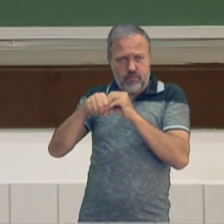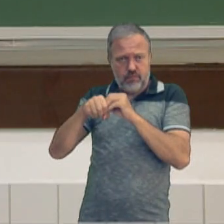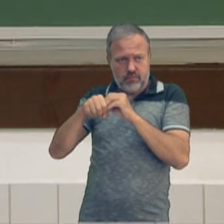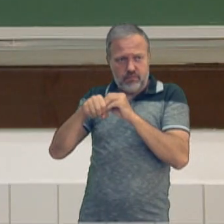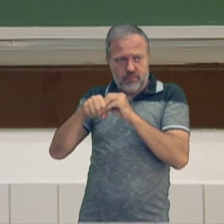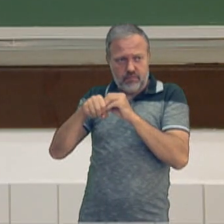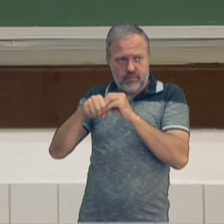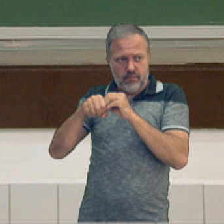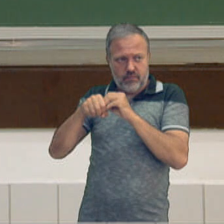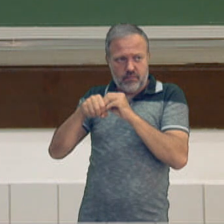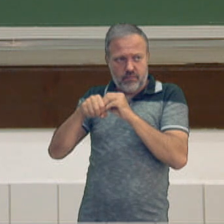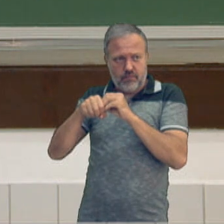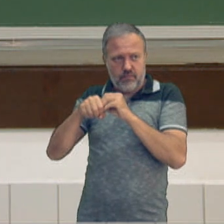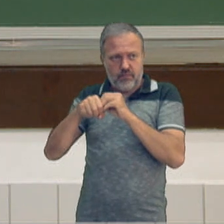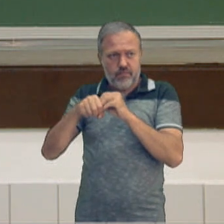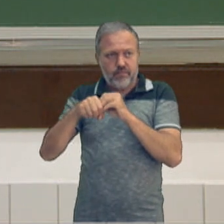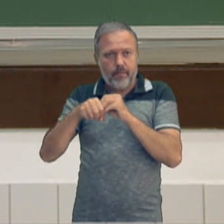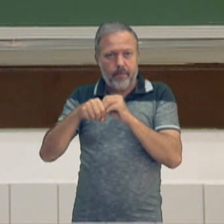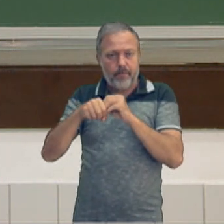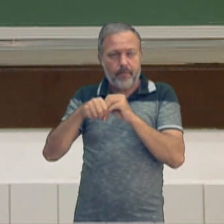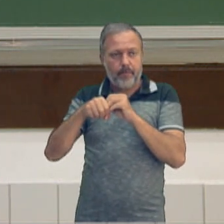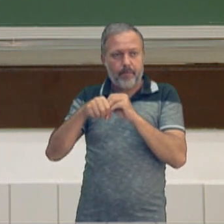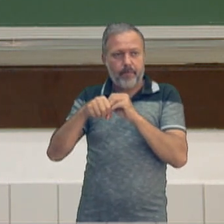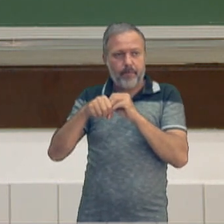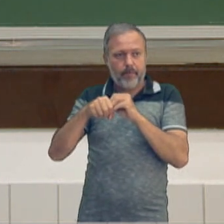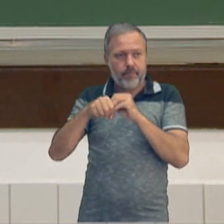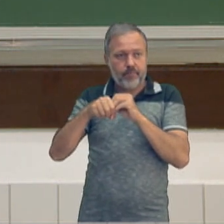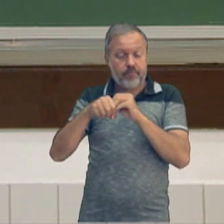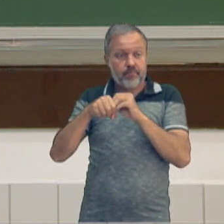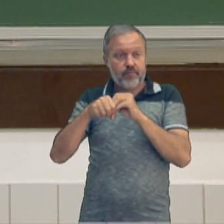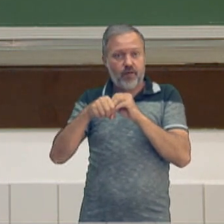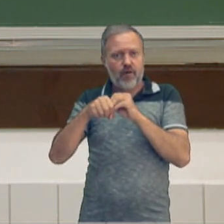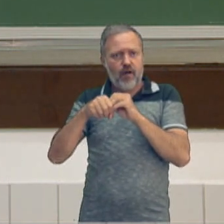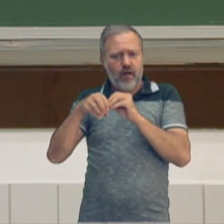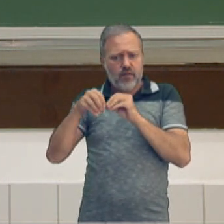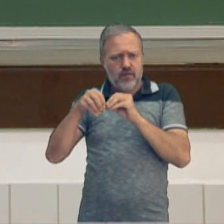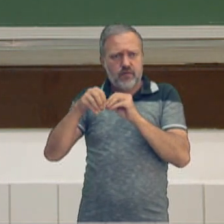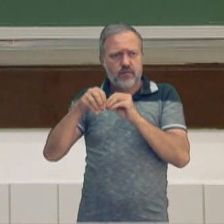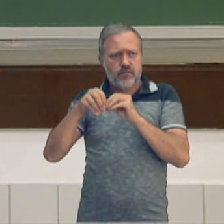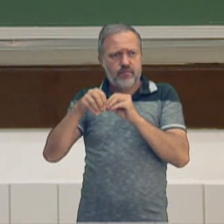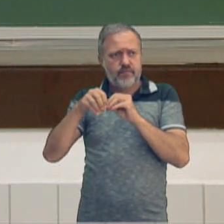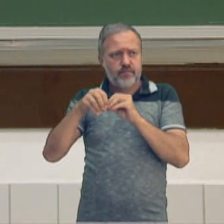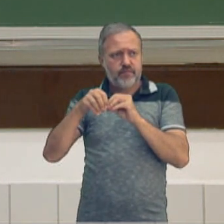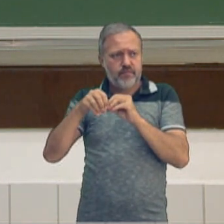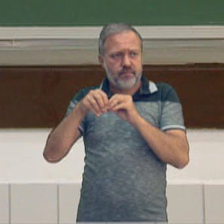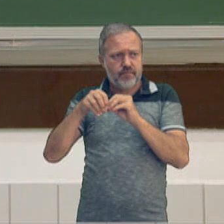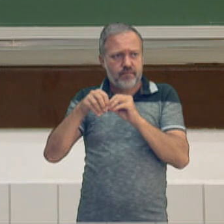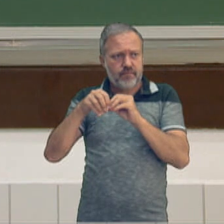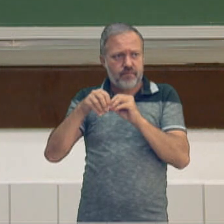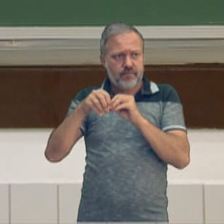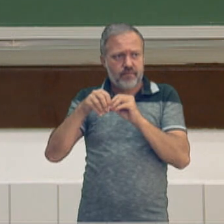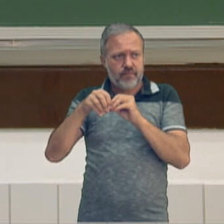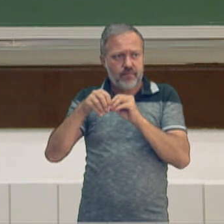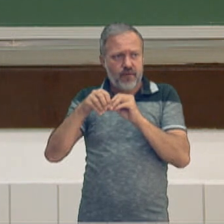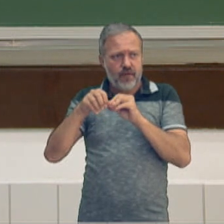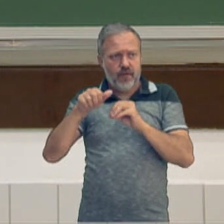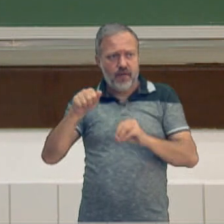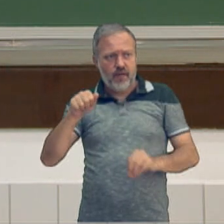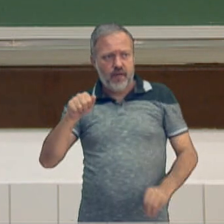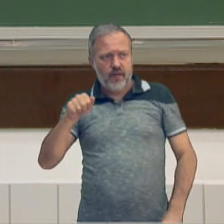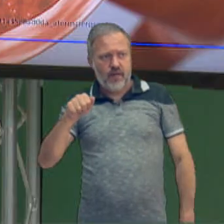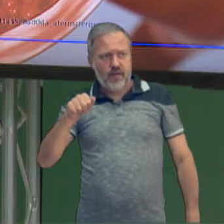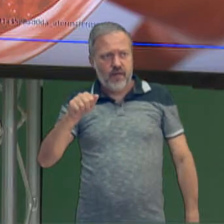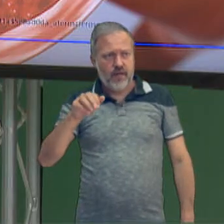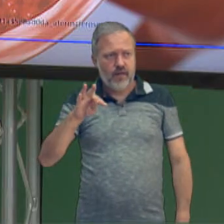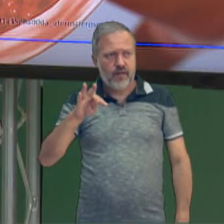correr dentro do vaso sanguíneo. Tá? Então, aterosclerose, acúmulo de gordura nas artérias. E isso pode desenvolver para duas coisas que vocês